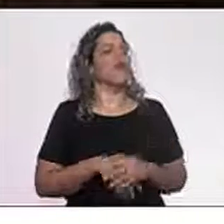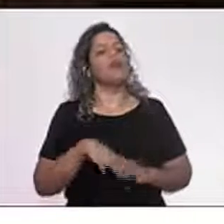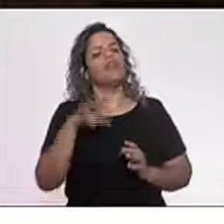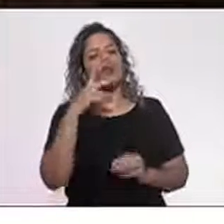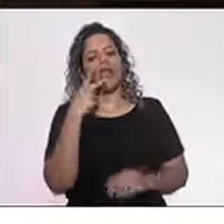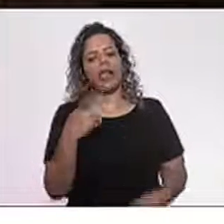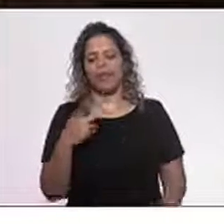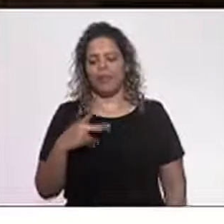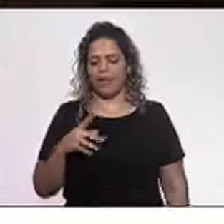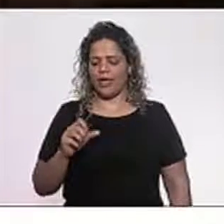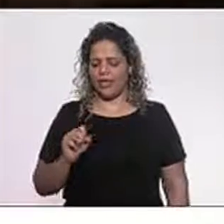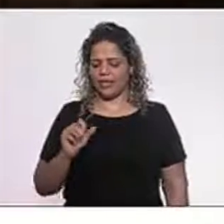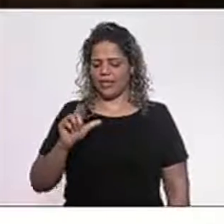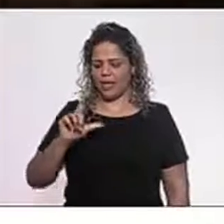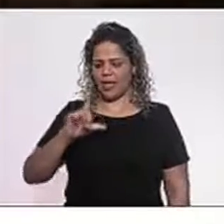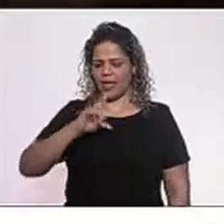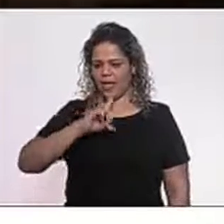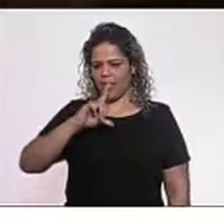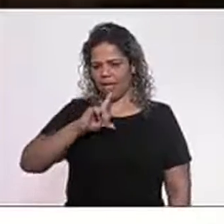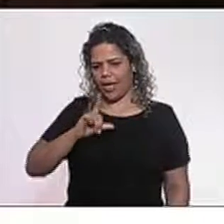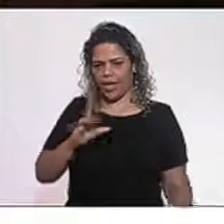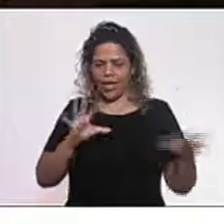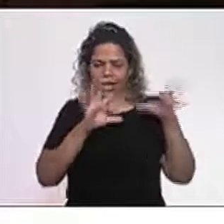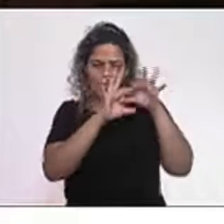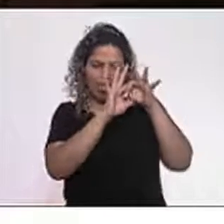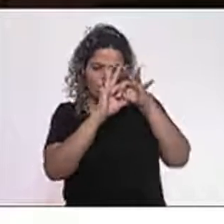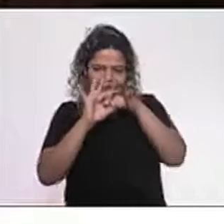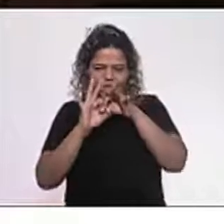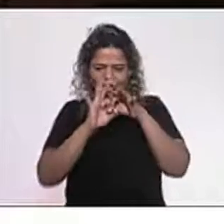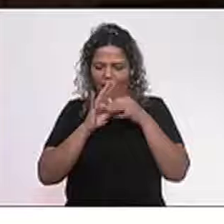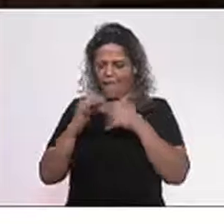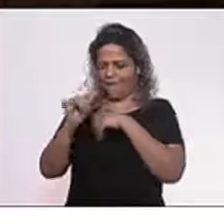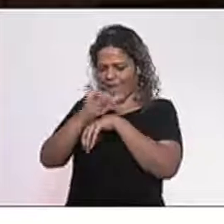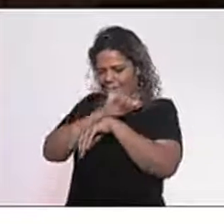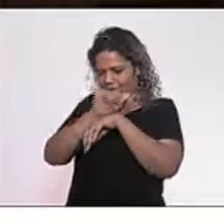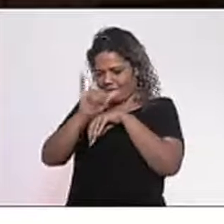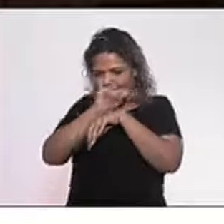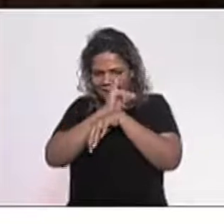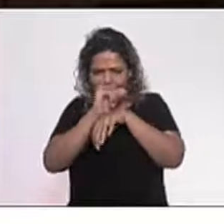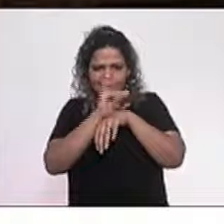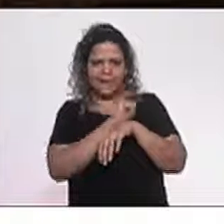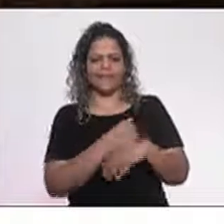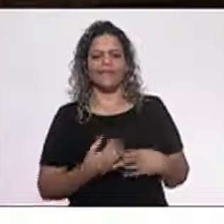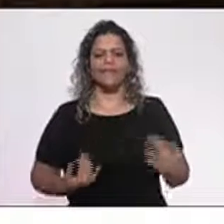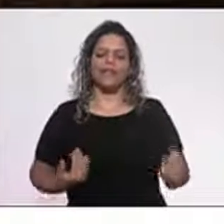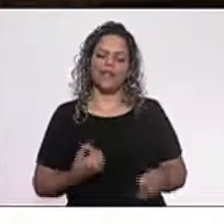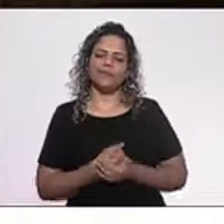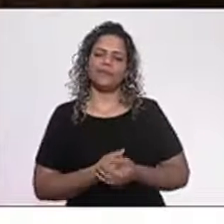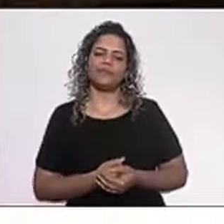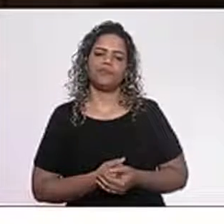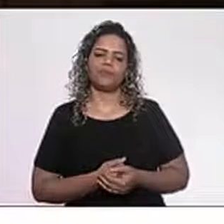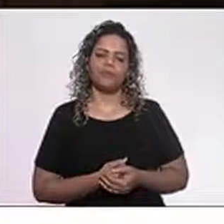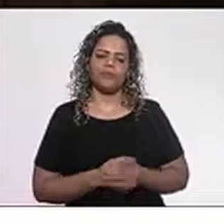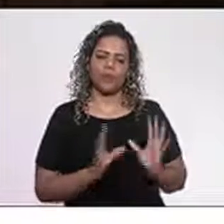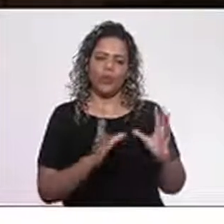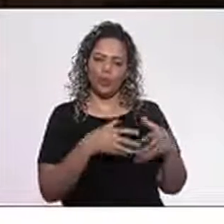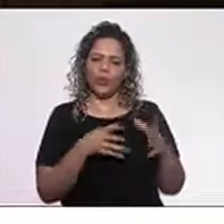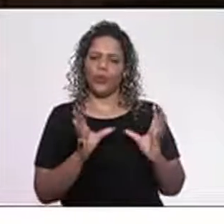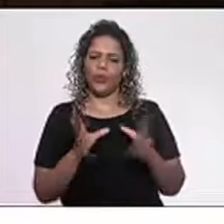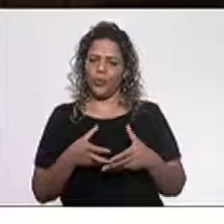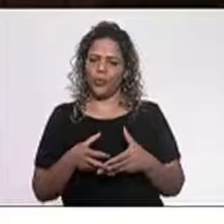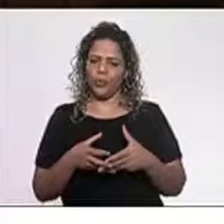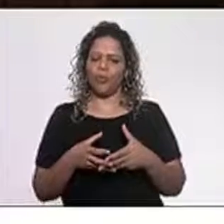que o PSL tem ligações ou evidências com grupos